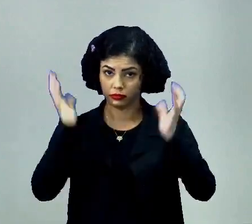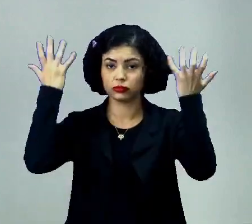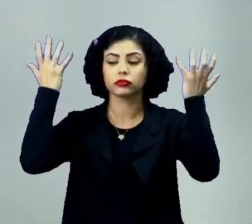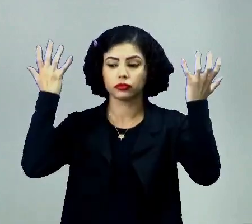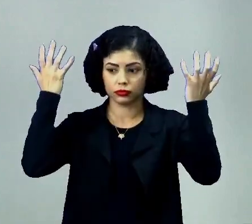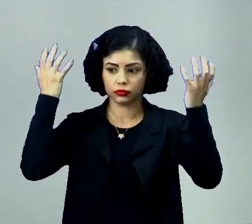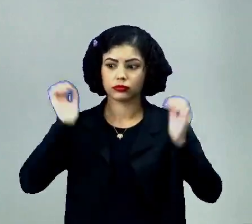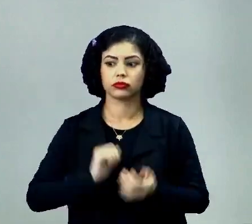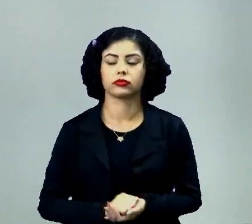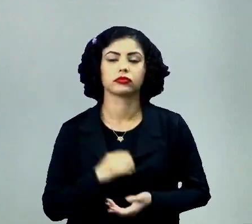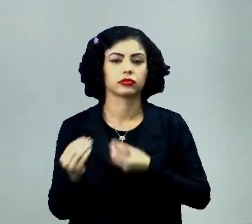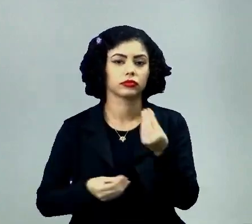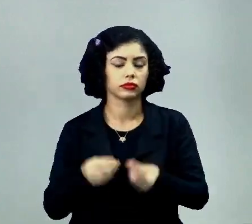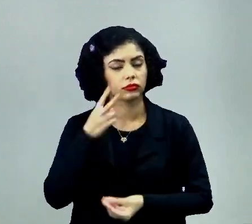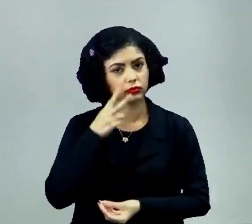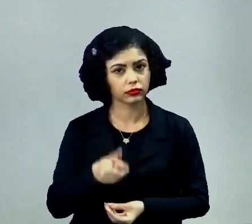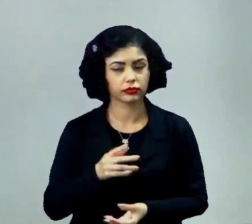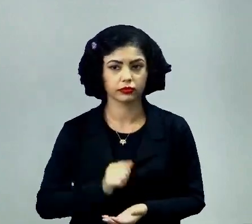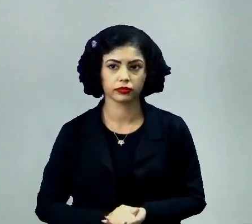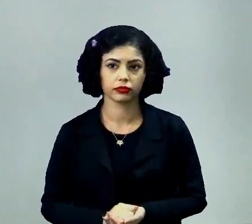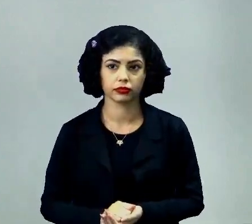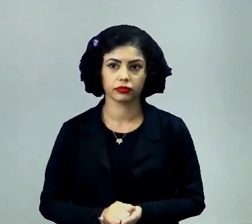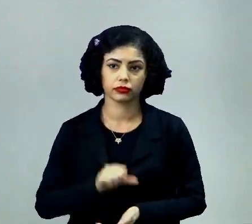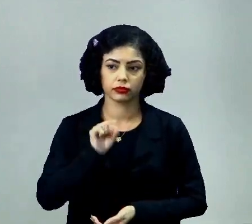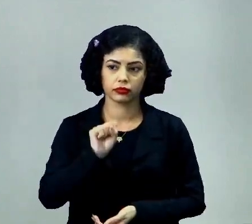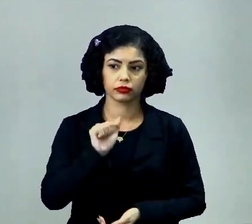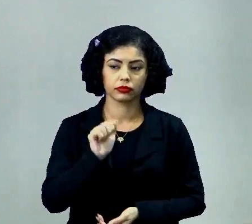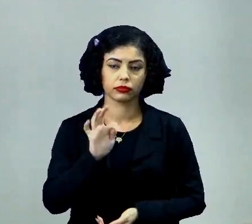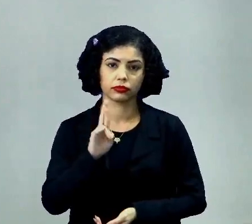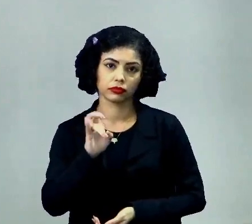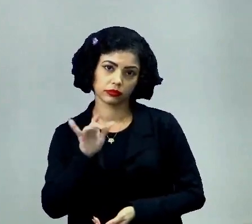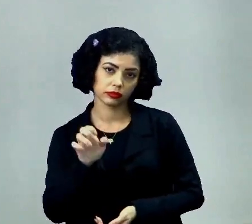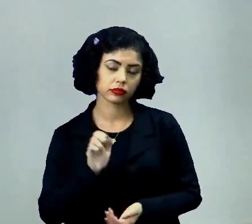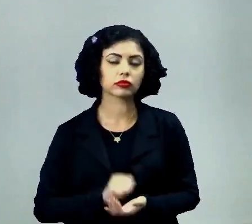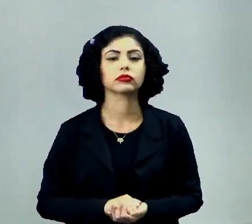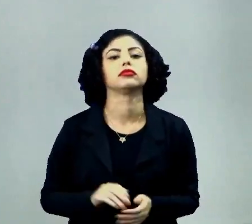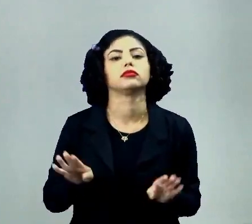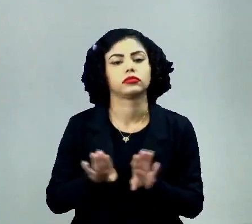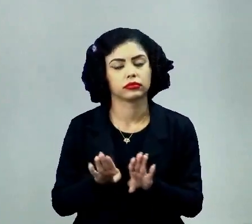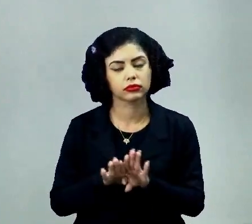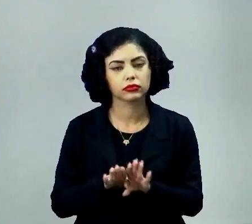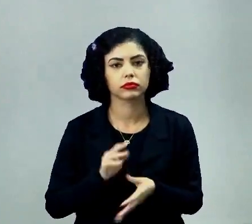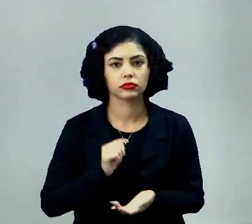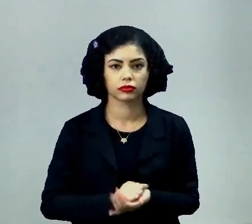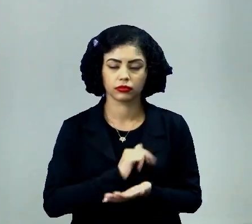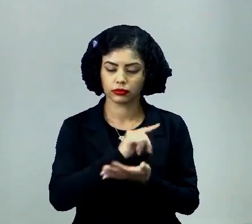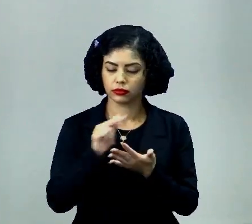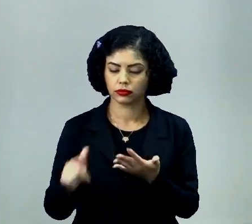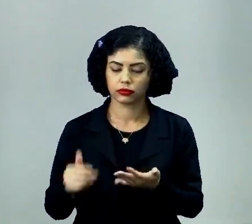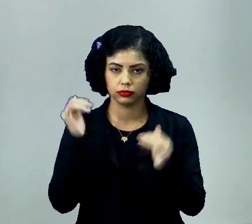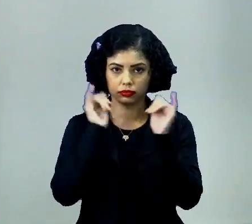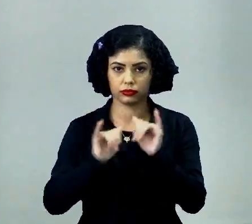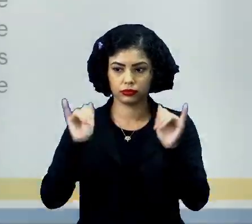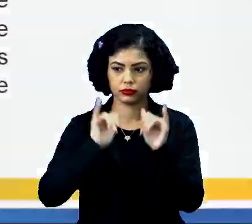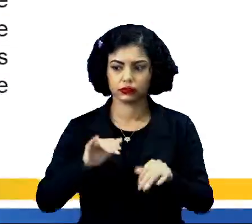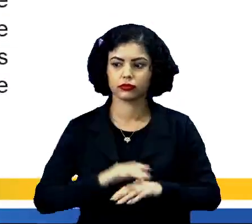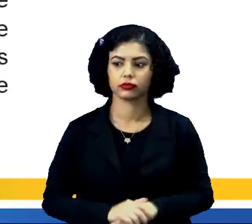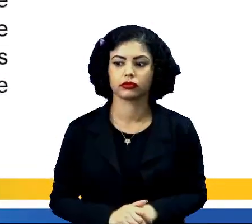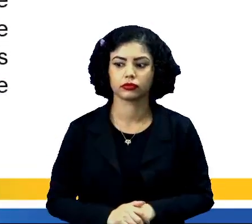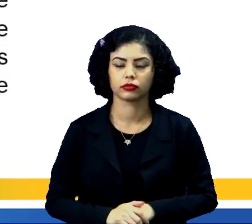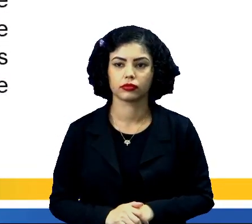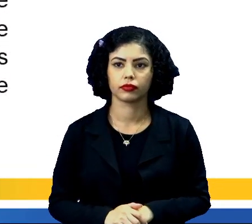né? Como a gente viu ali, que os satélites auxiliam aí nos serviços meteorológicos, né? E diversas outras